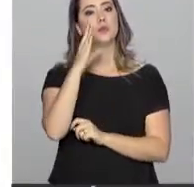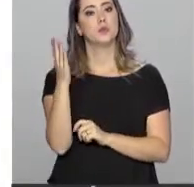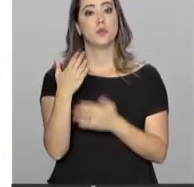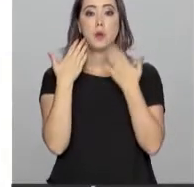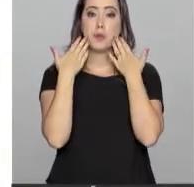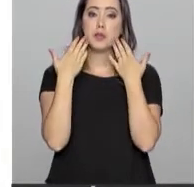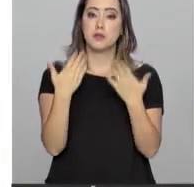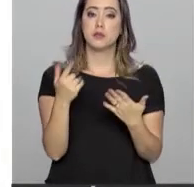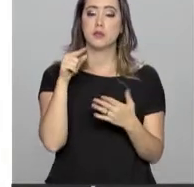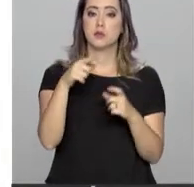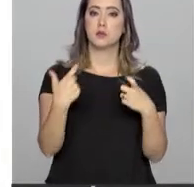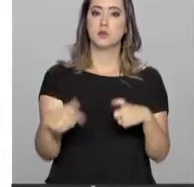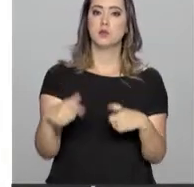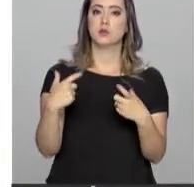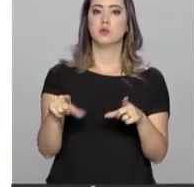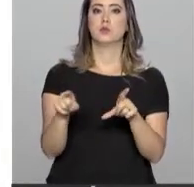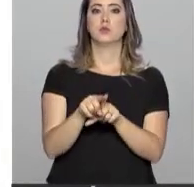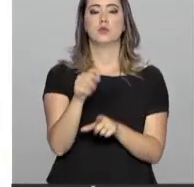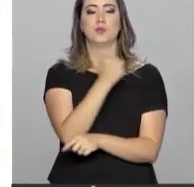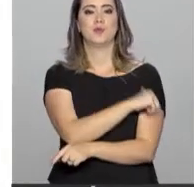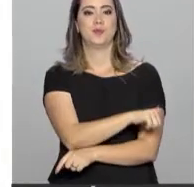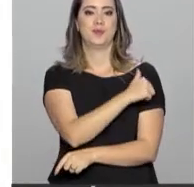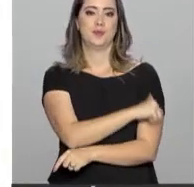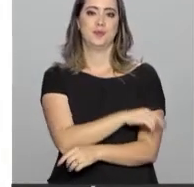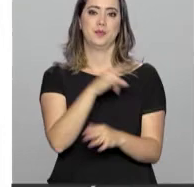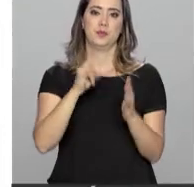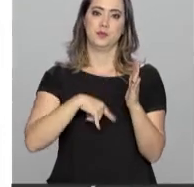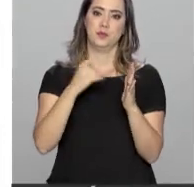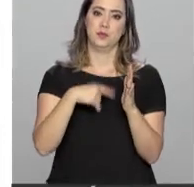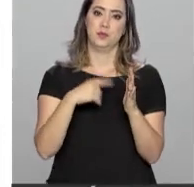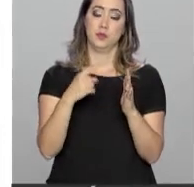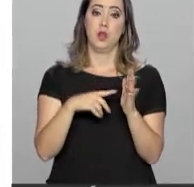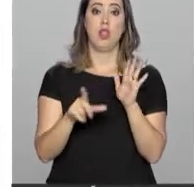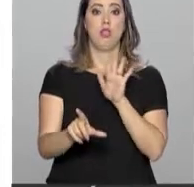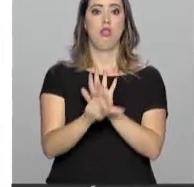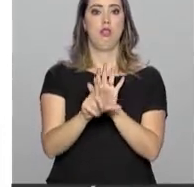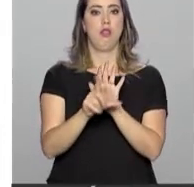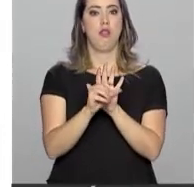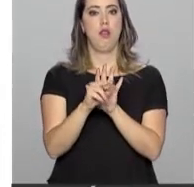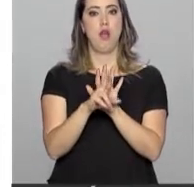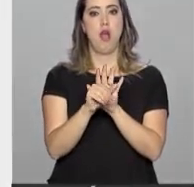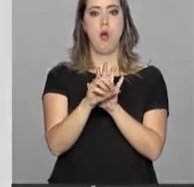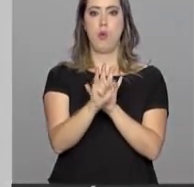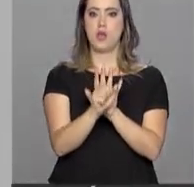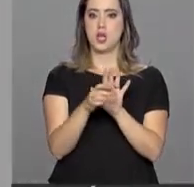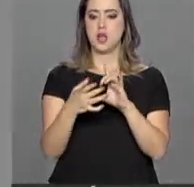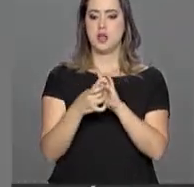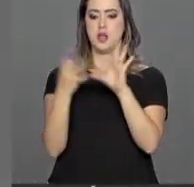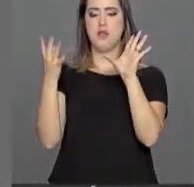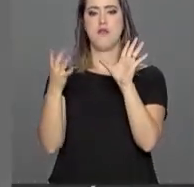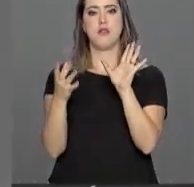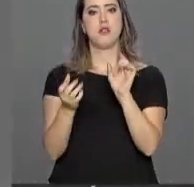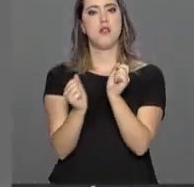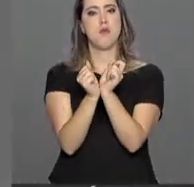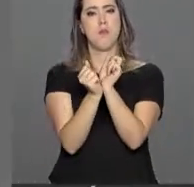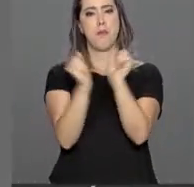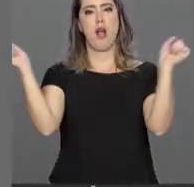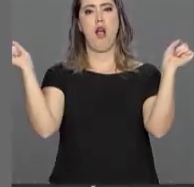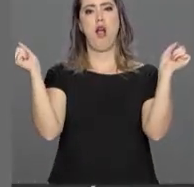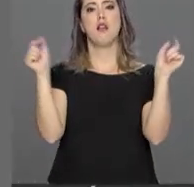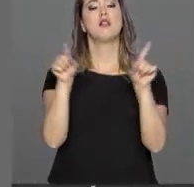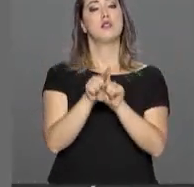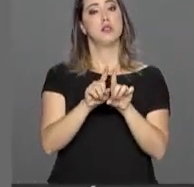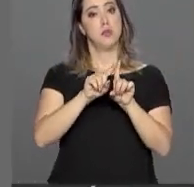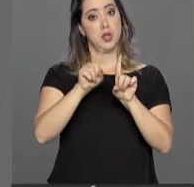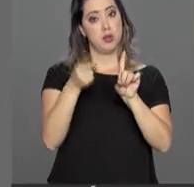expostas na sede do arquivo nacional do rio de janeiro os documentos originais da lei áurea e da lei do ventre livre com itens